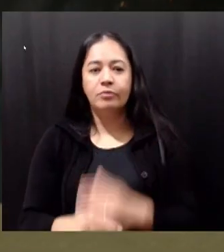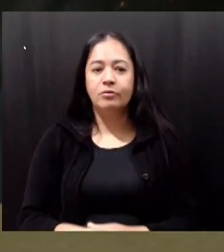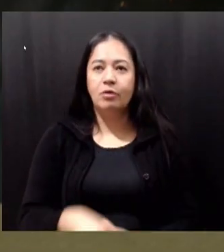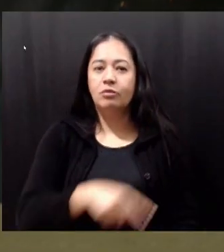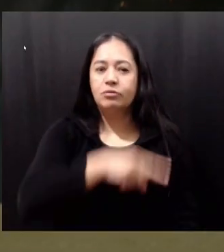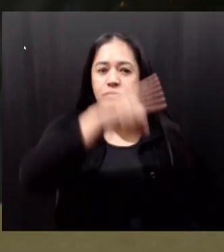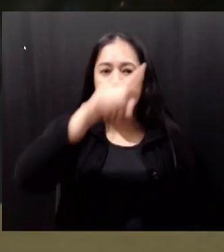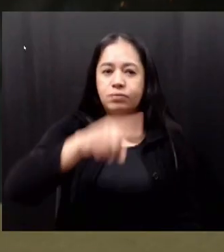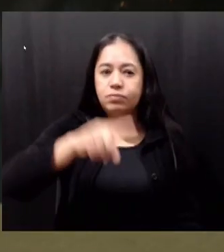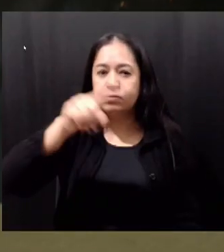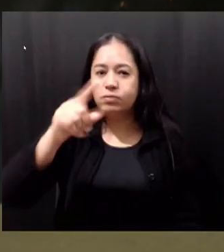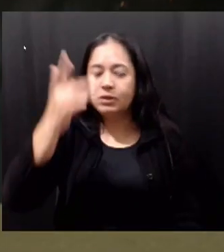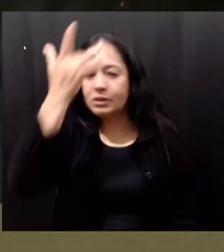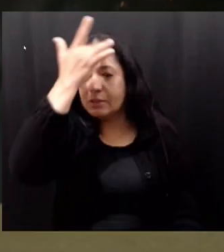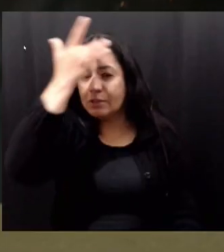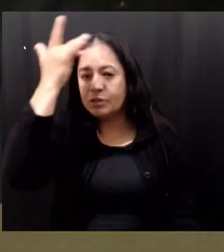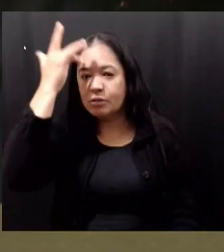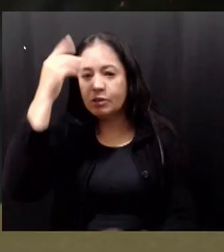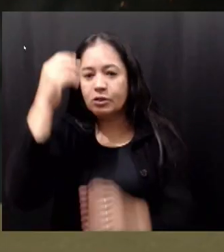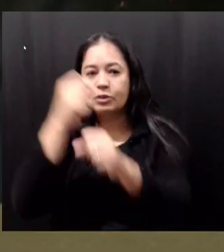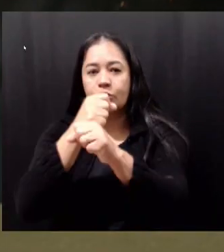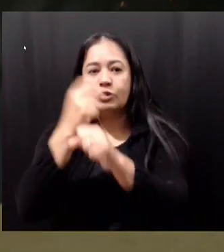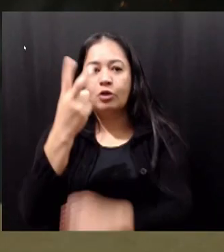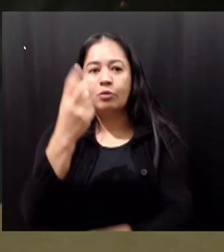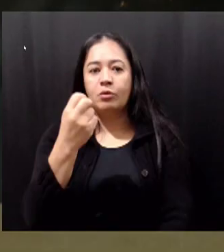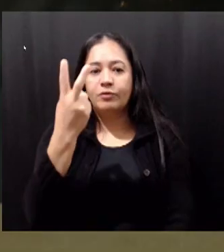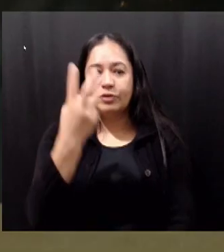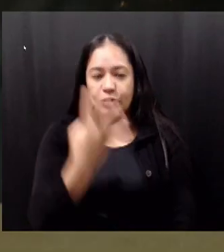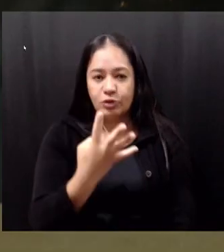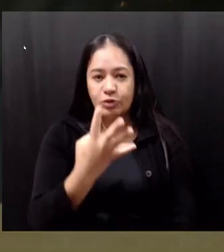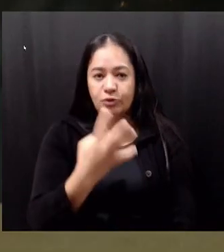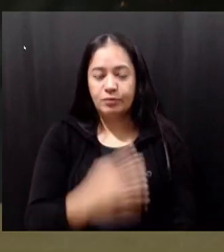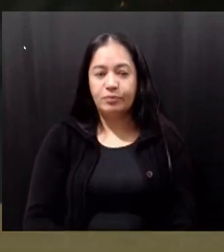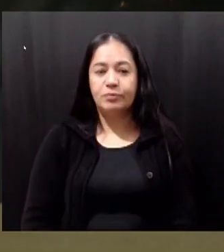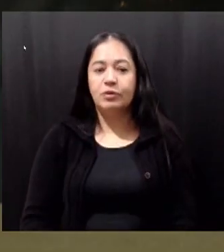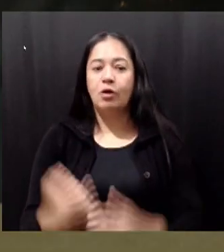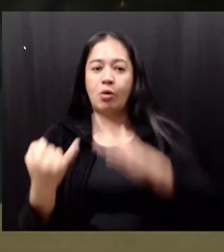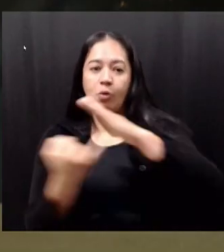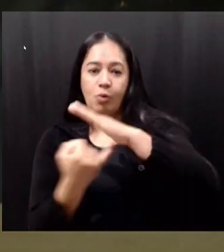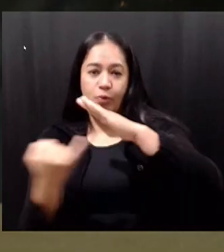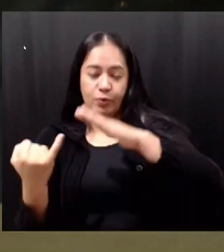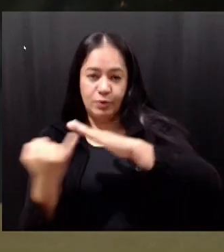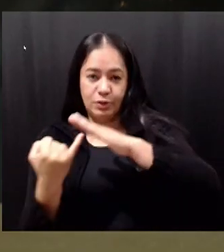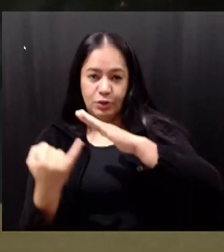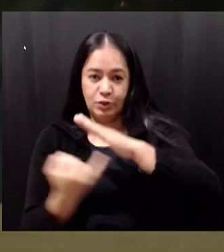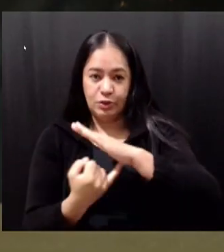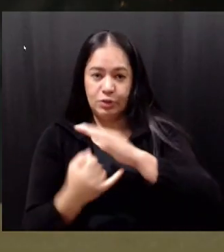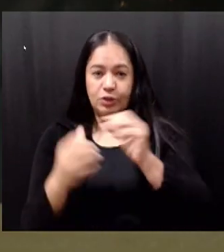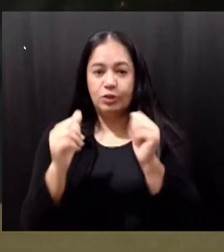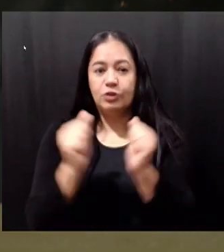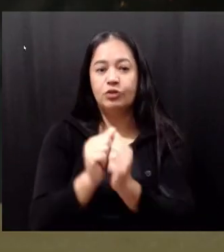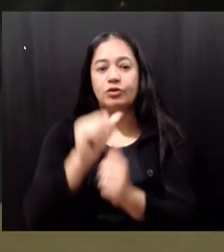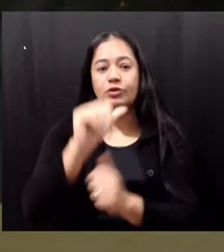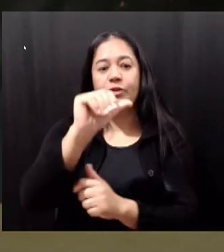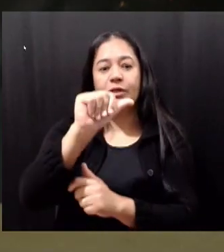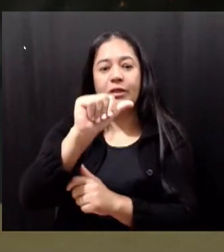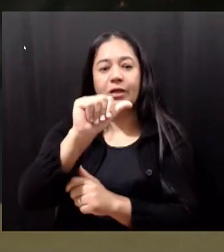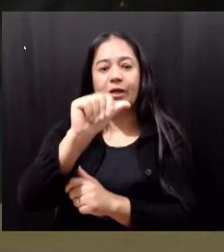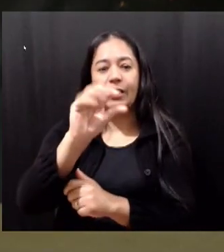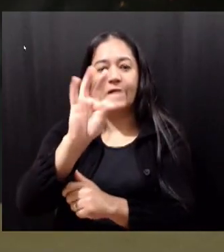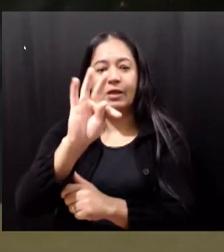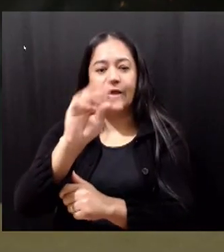2024, foi realizado pelo Instituto Cactus em parceria com a Atlas e Instel. Um